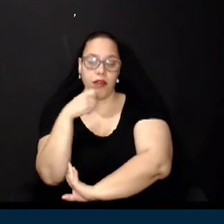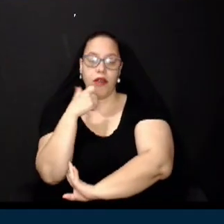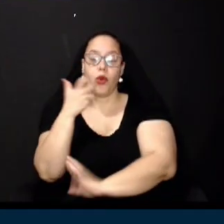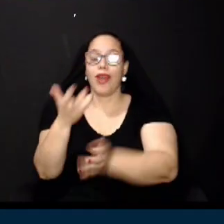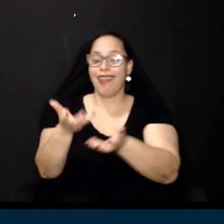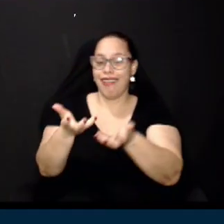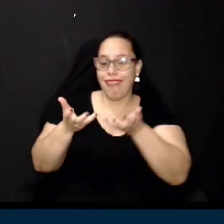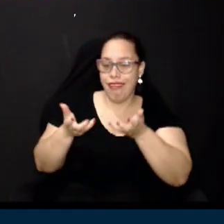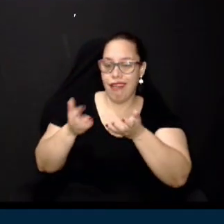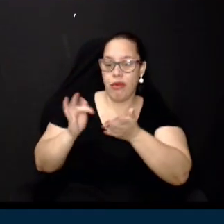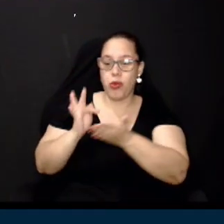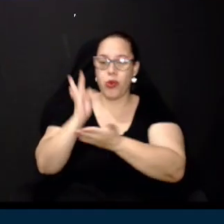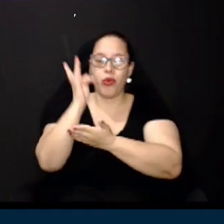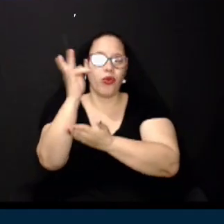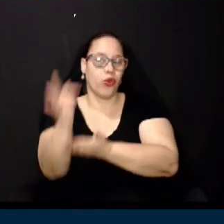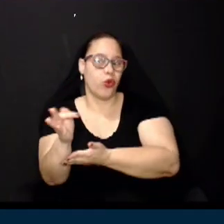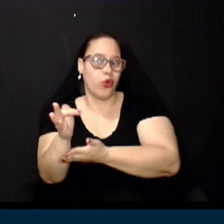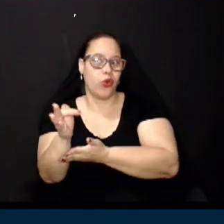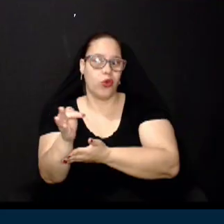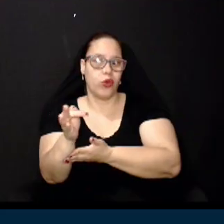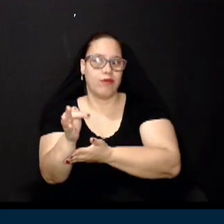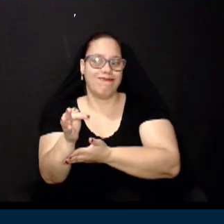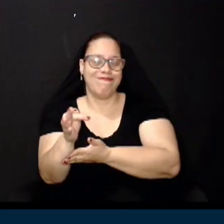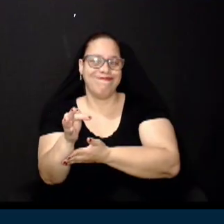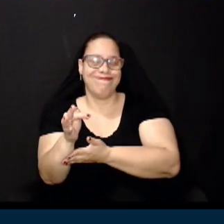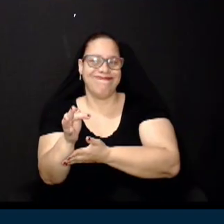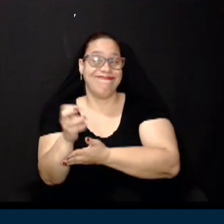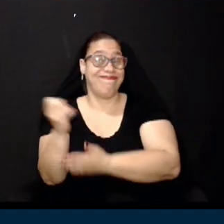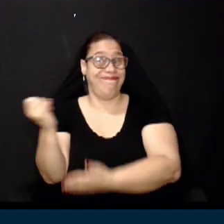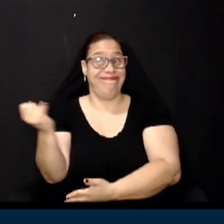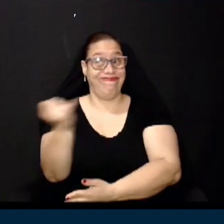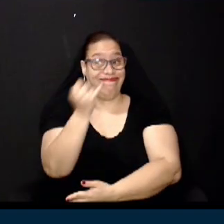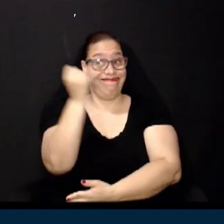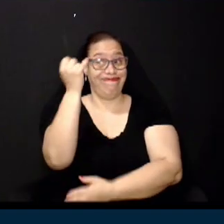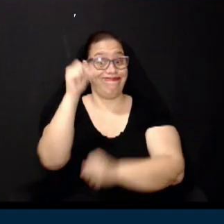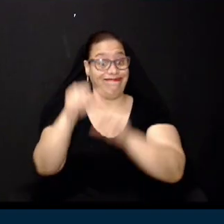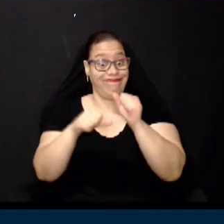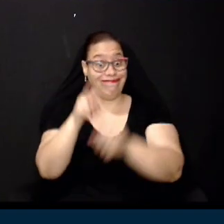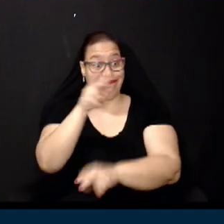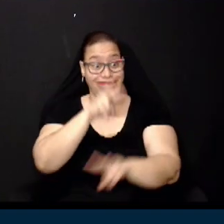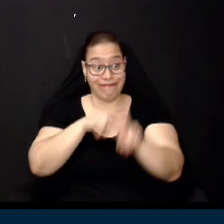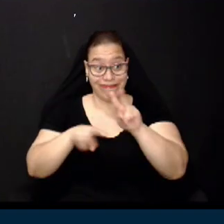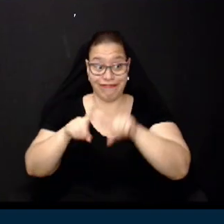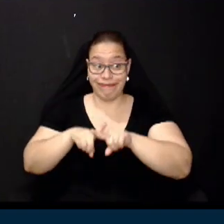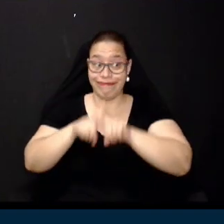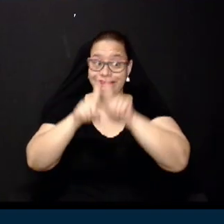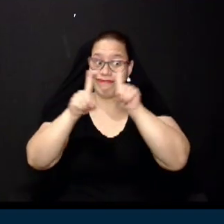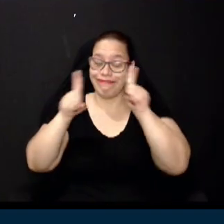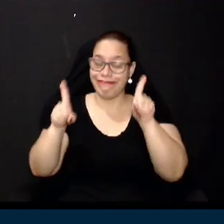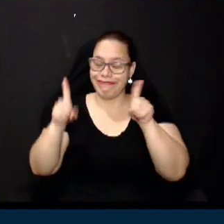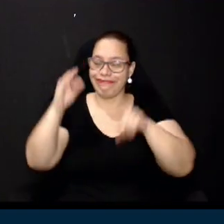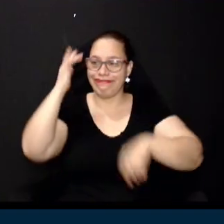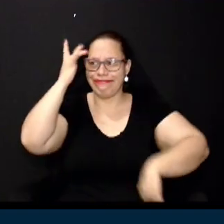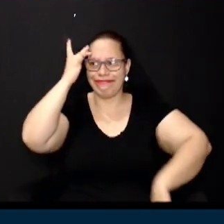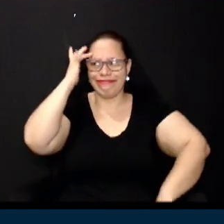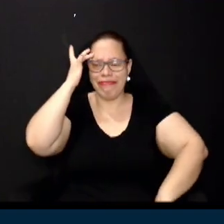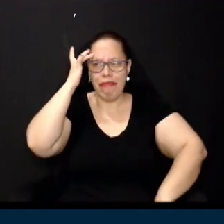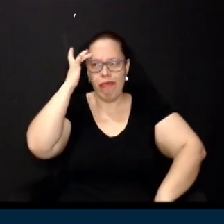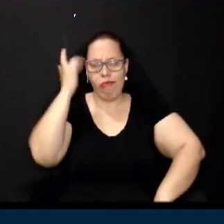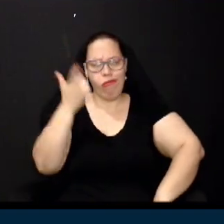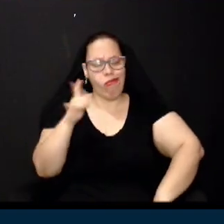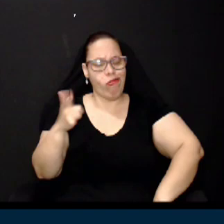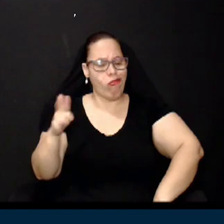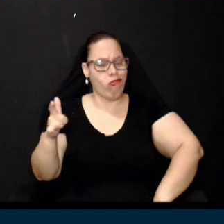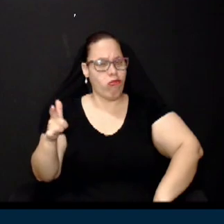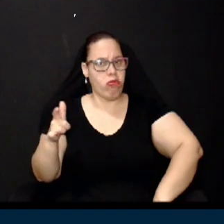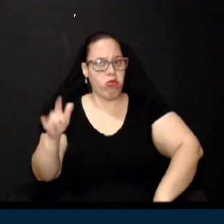ela vai, porque é importante essa mudança visual, mas eu acho que se não tiver uma